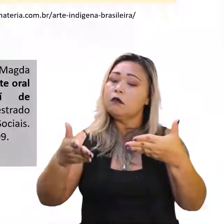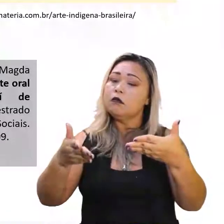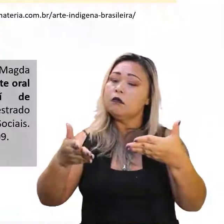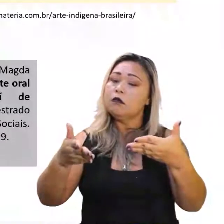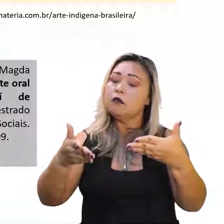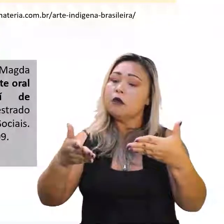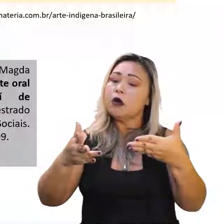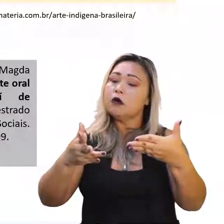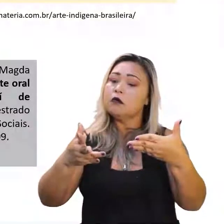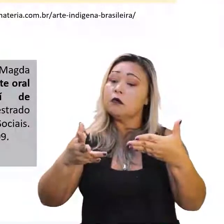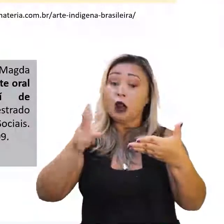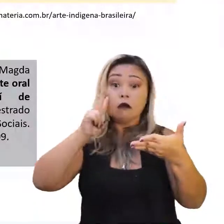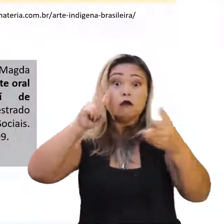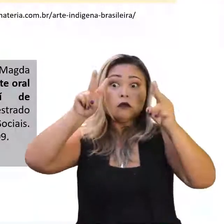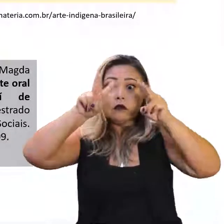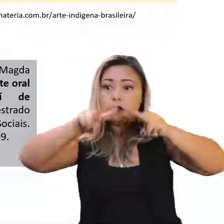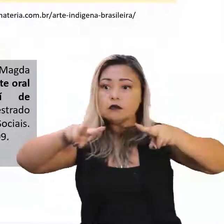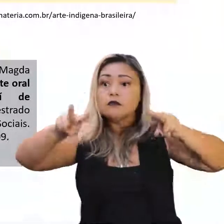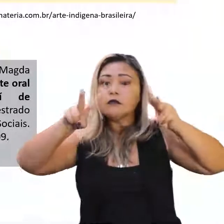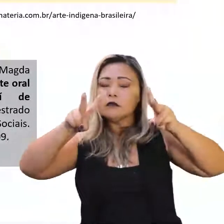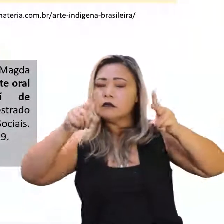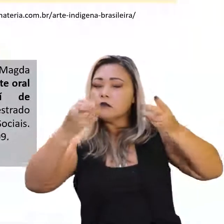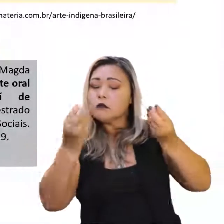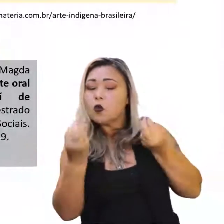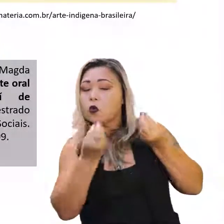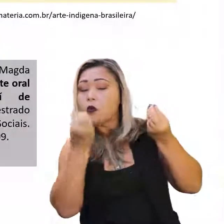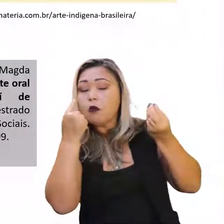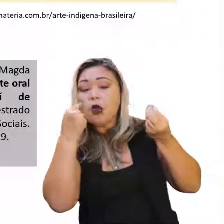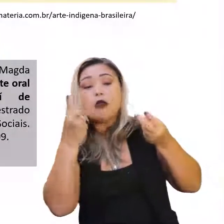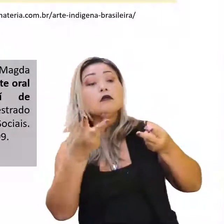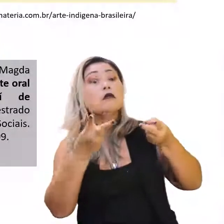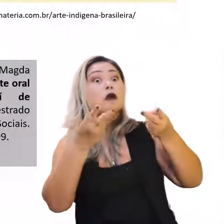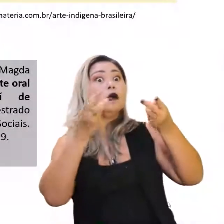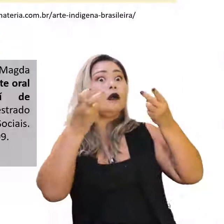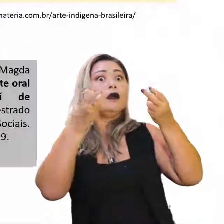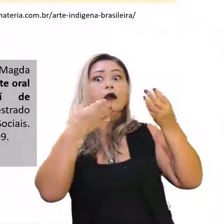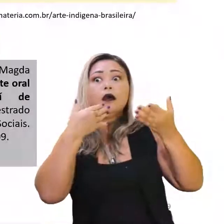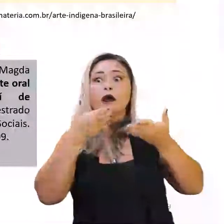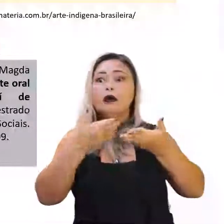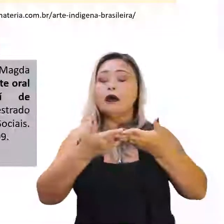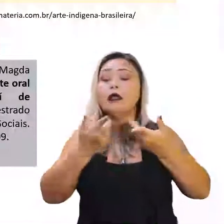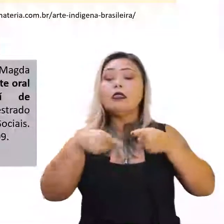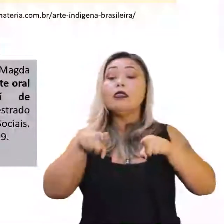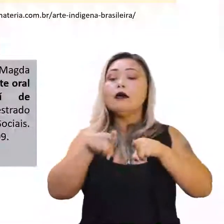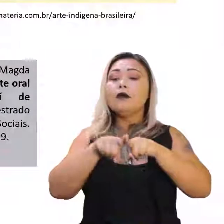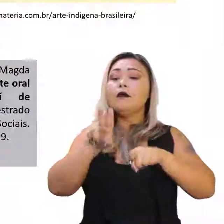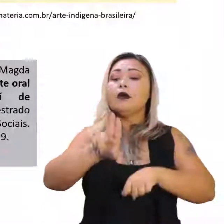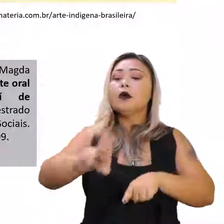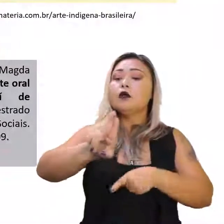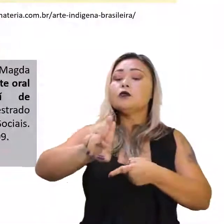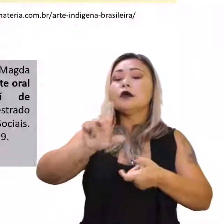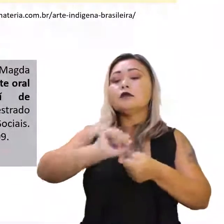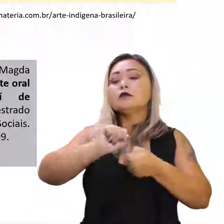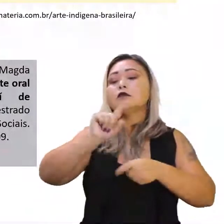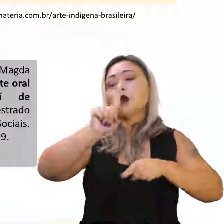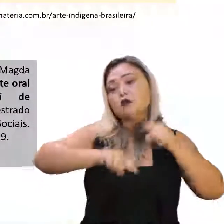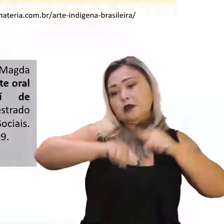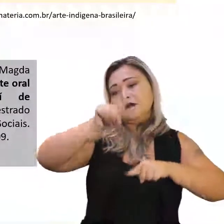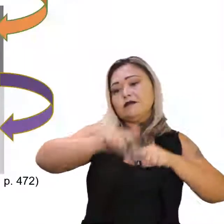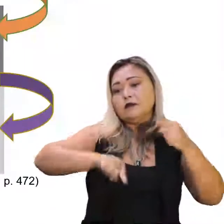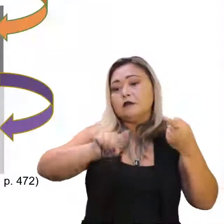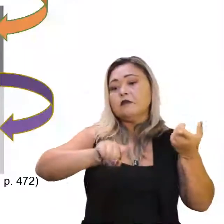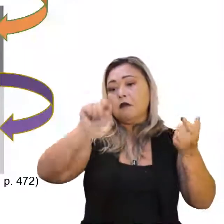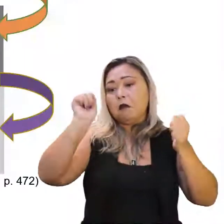pela força visual, né? pela representação, como também pelo uso utilitário de alguns